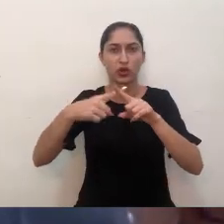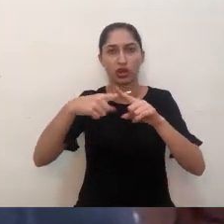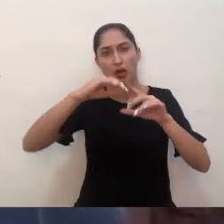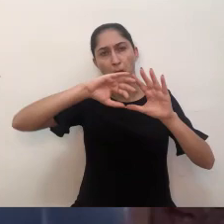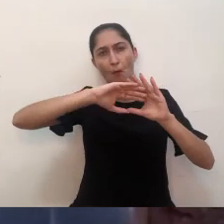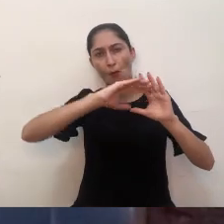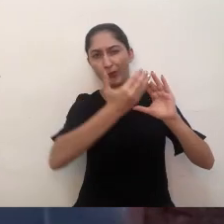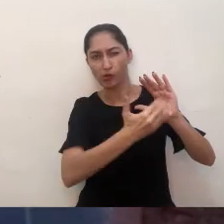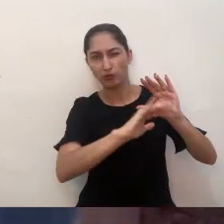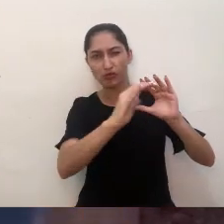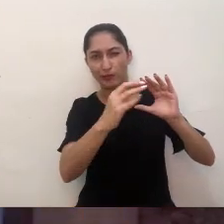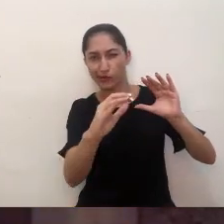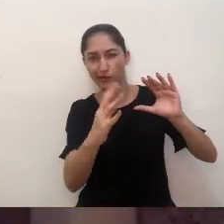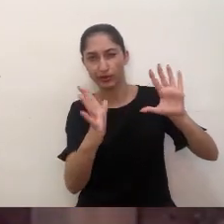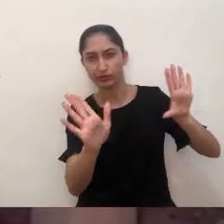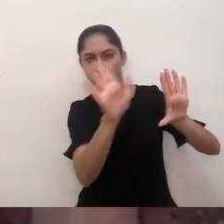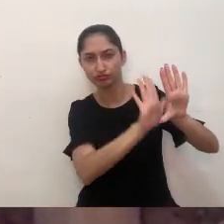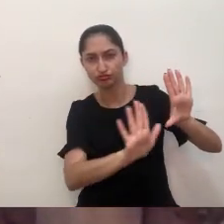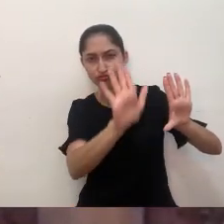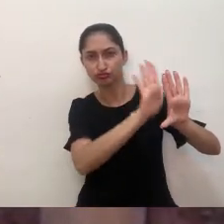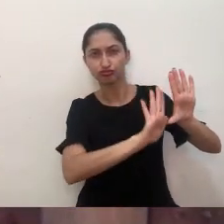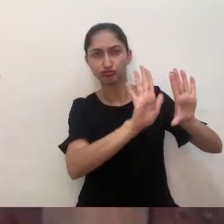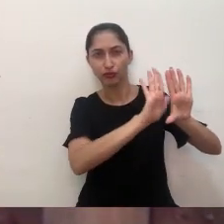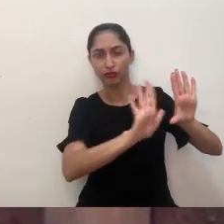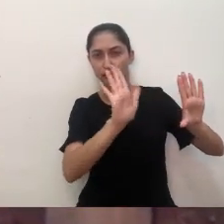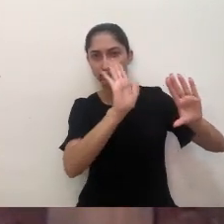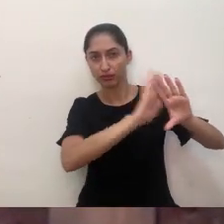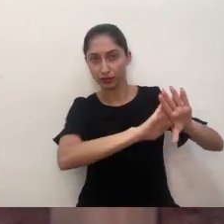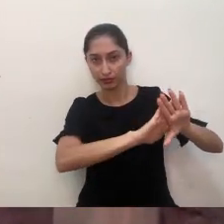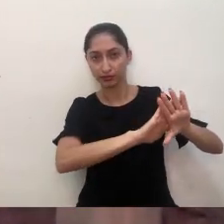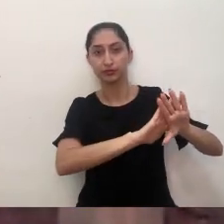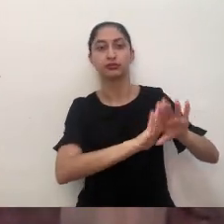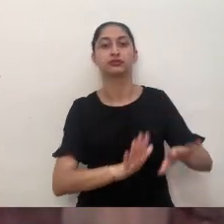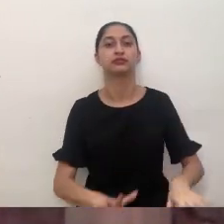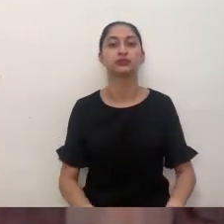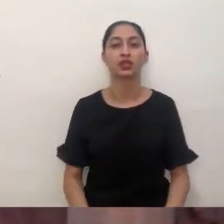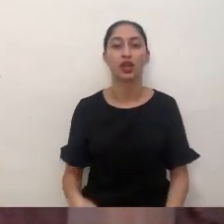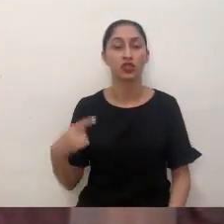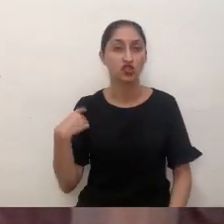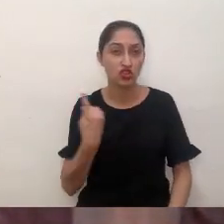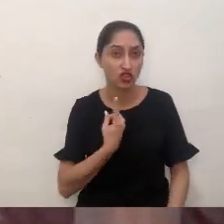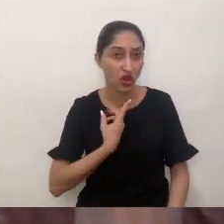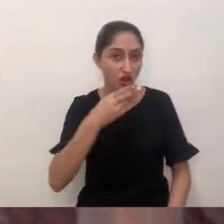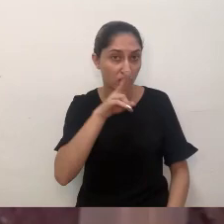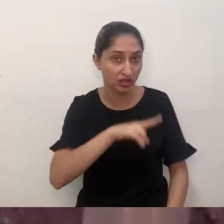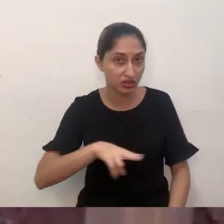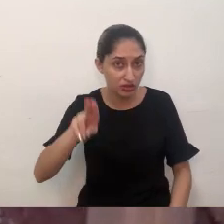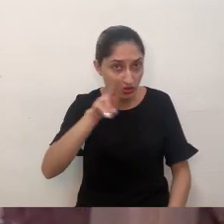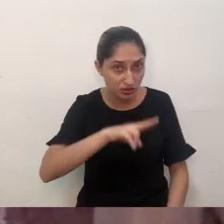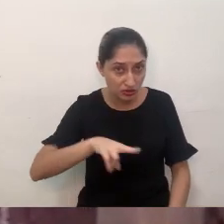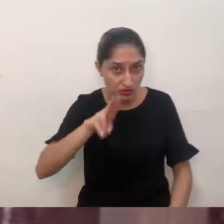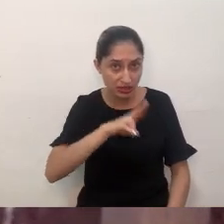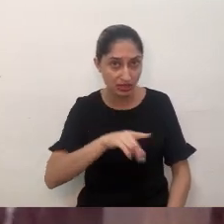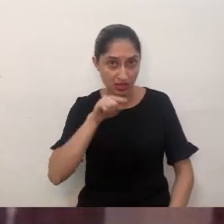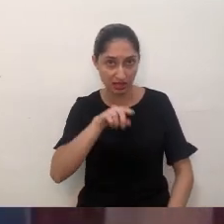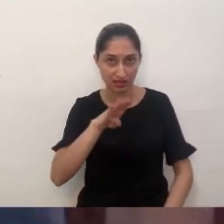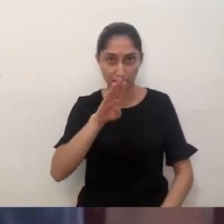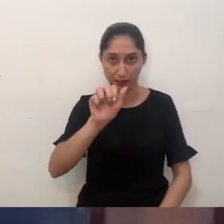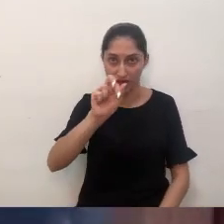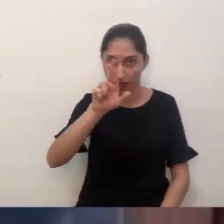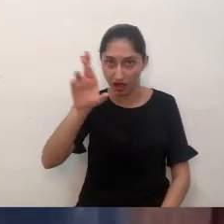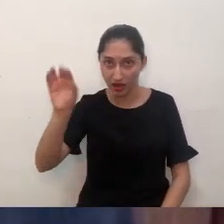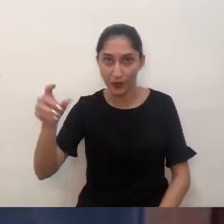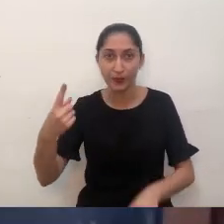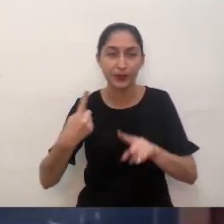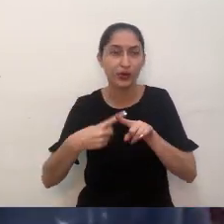A gente utiliza o ram, porque ele dá um cheiro e um sabor especial na quitanda. É só